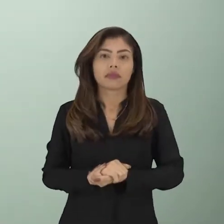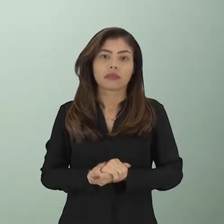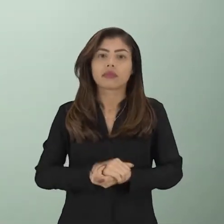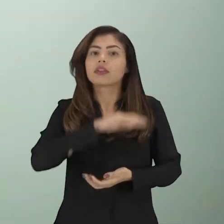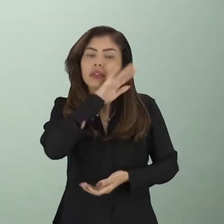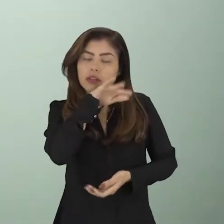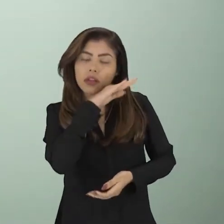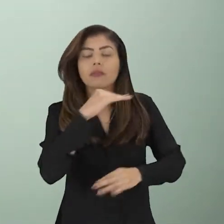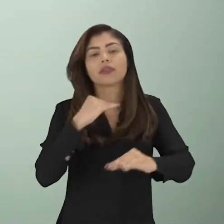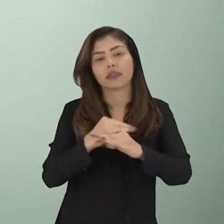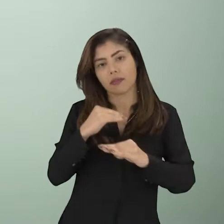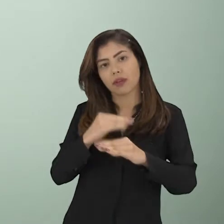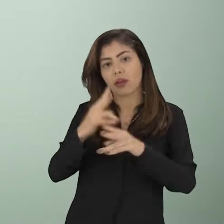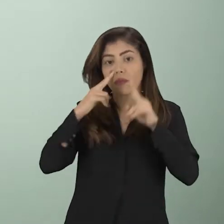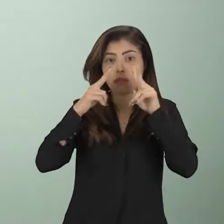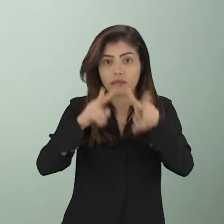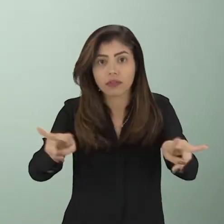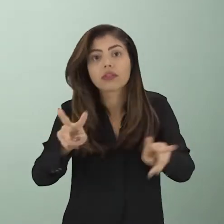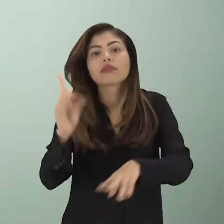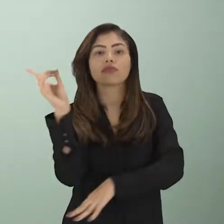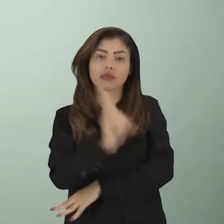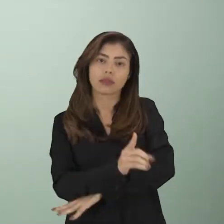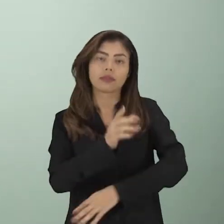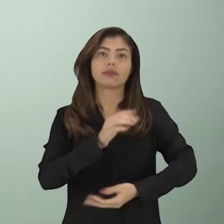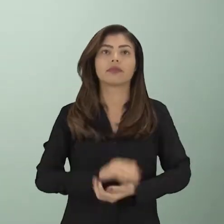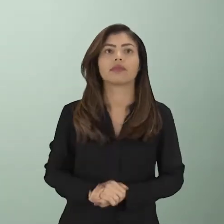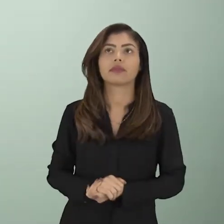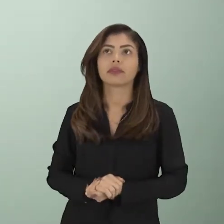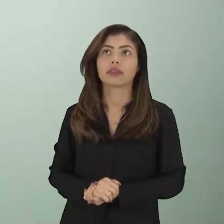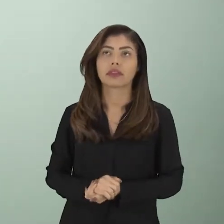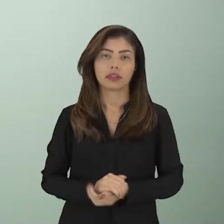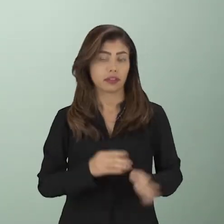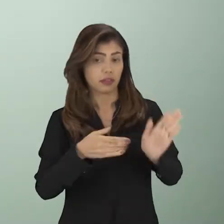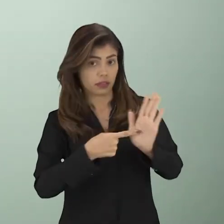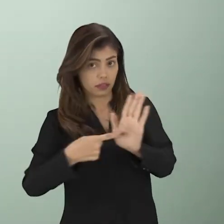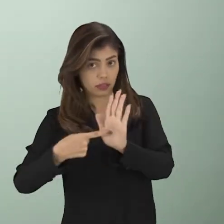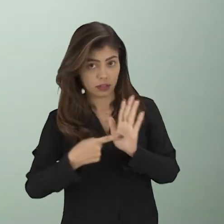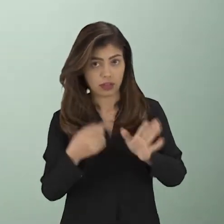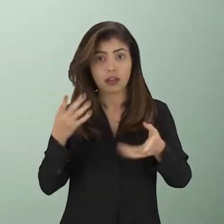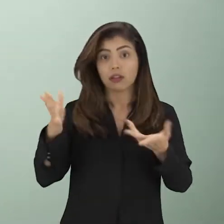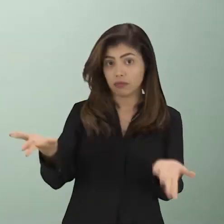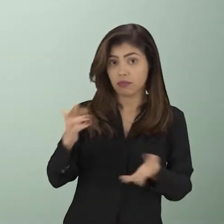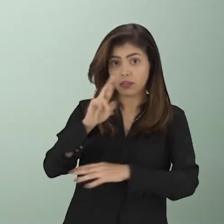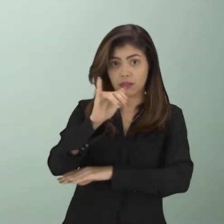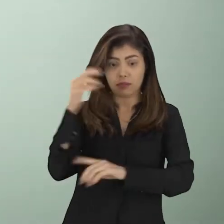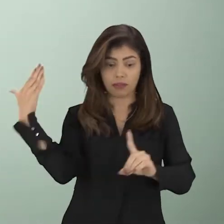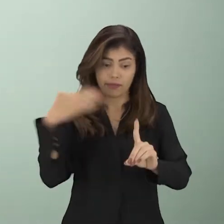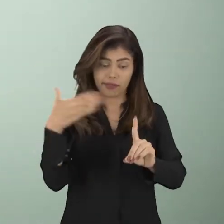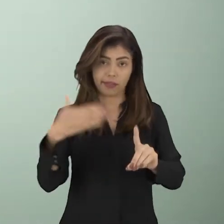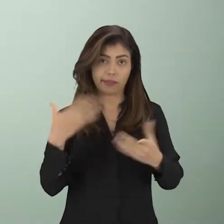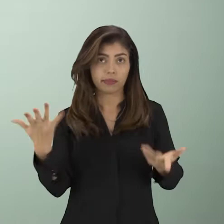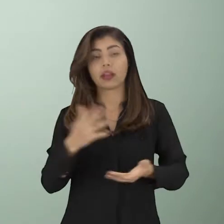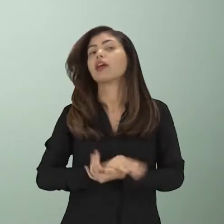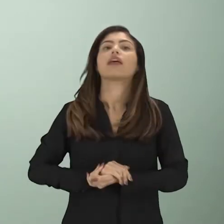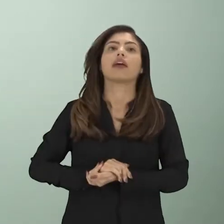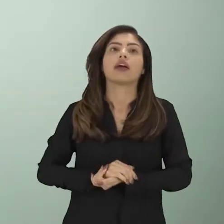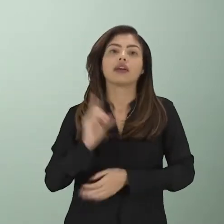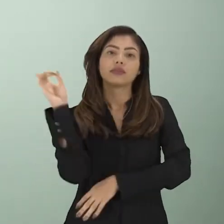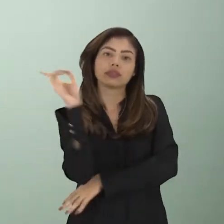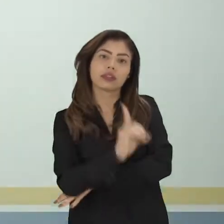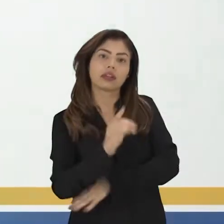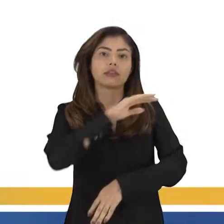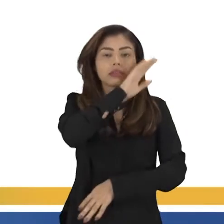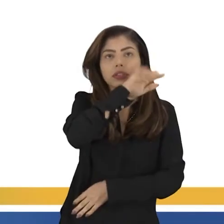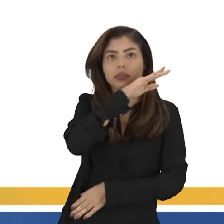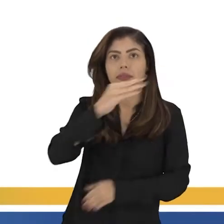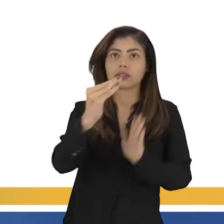e os animais também são vistos como sujeitos de direito. Agora, chega de referencial teórico e vamos para os casos individuais. Direito dos animais, está nessa